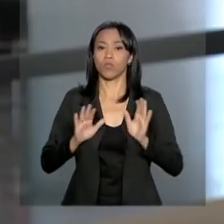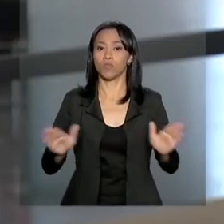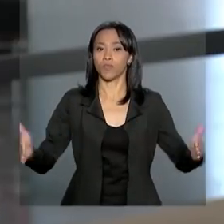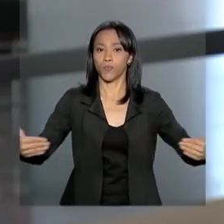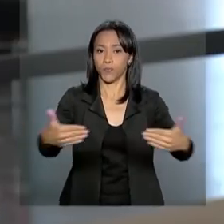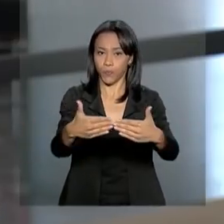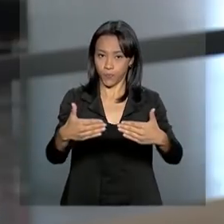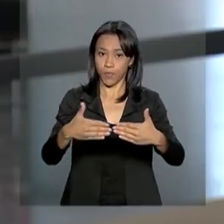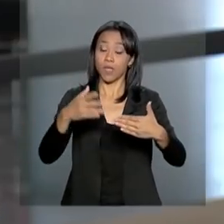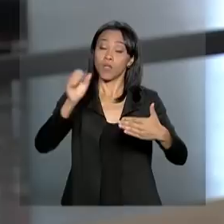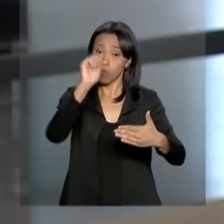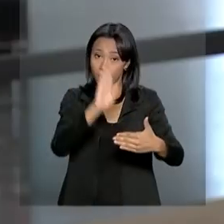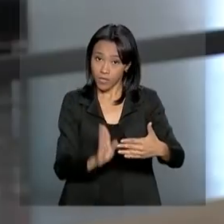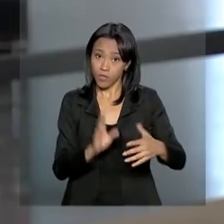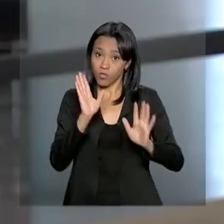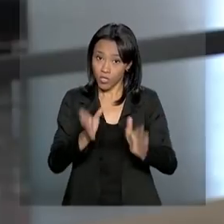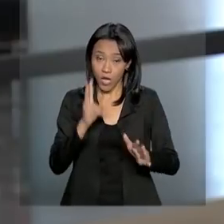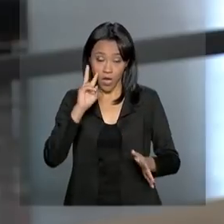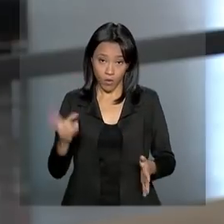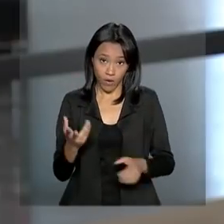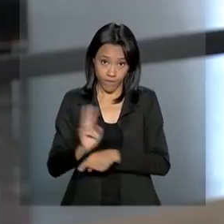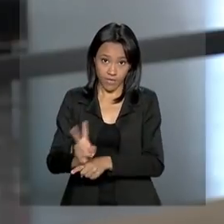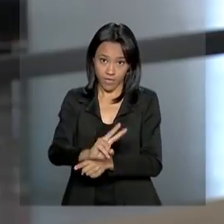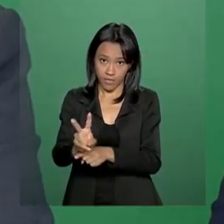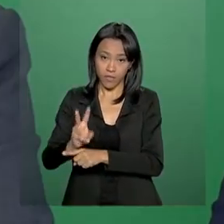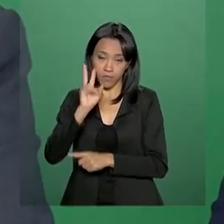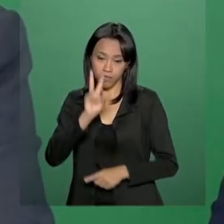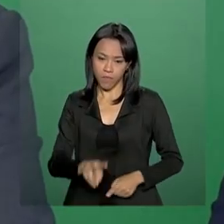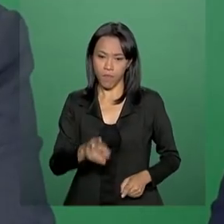momento é a fiscalização. Vamos ver.